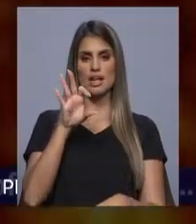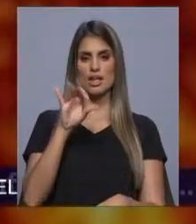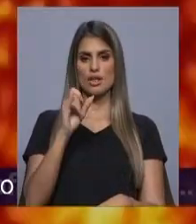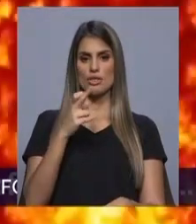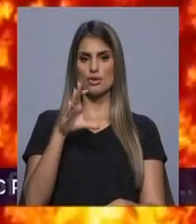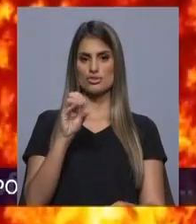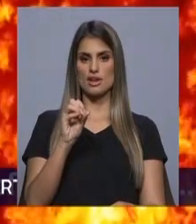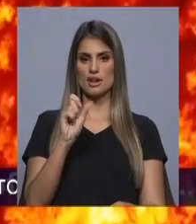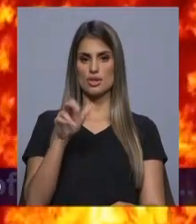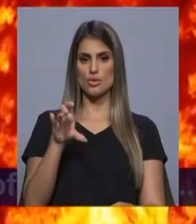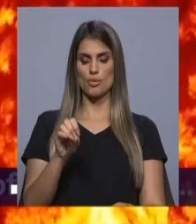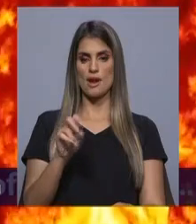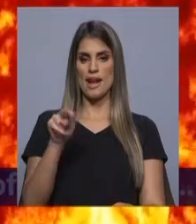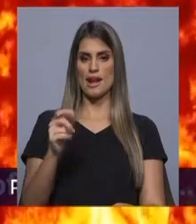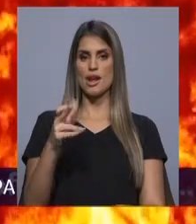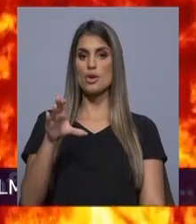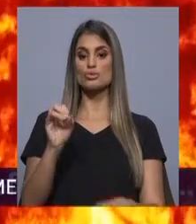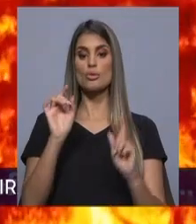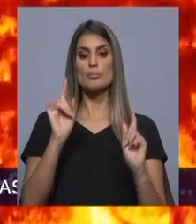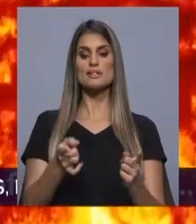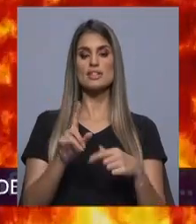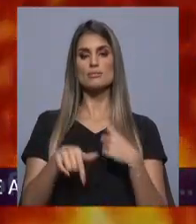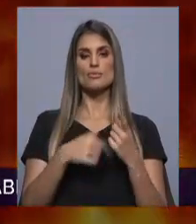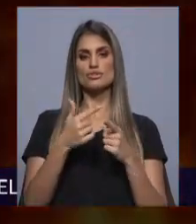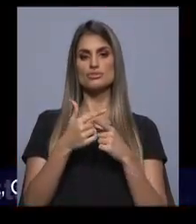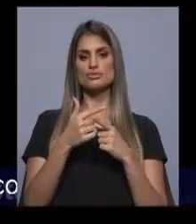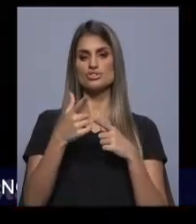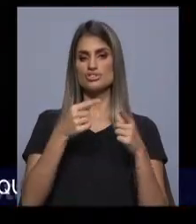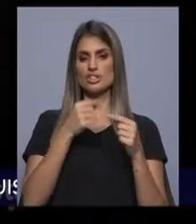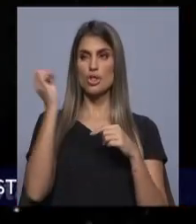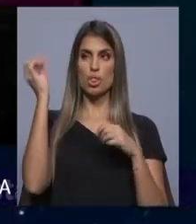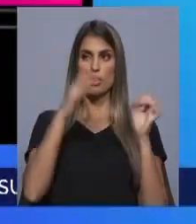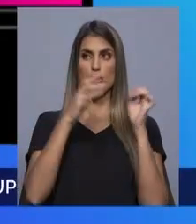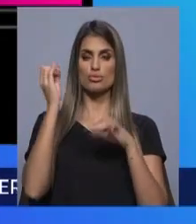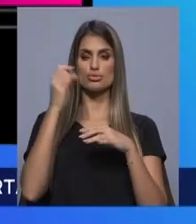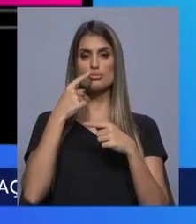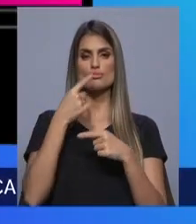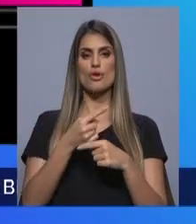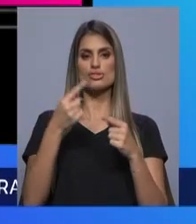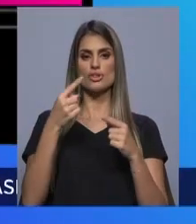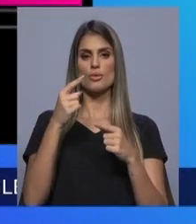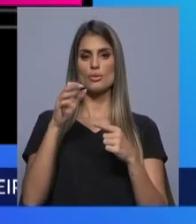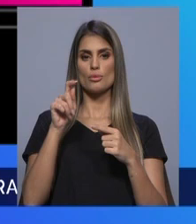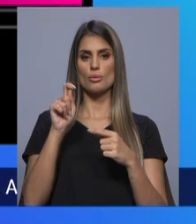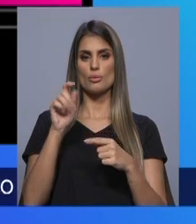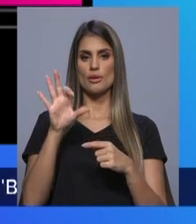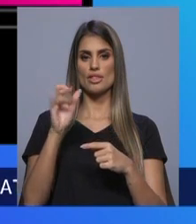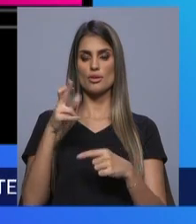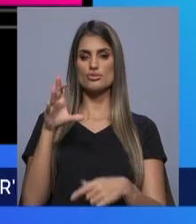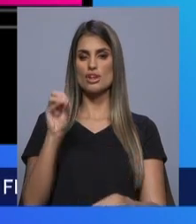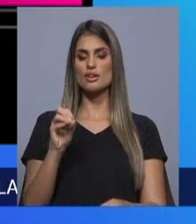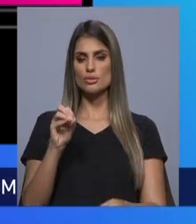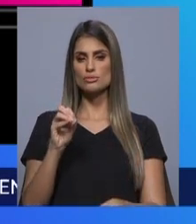hidrogênio neutro começa depois a receber a luz das primeiras estrelas. Diz que o hidrogênio fica ionizado. E